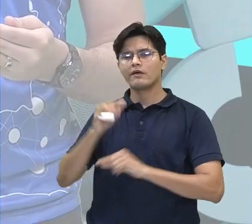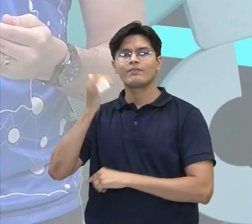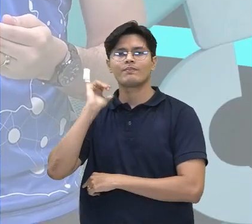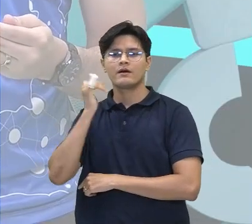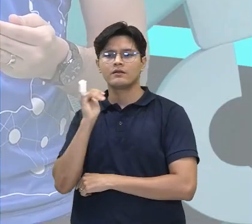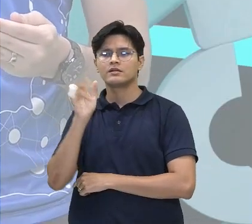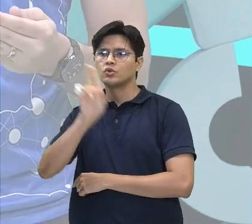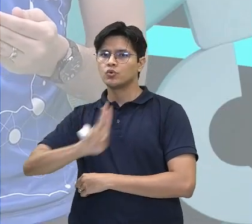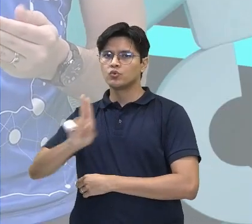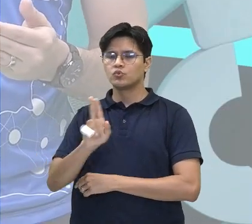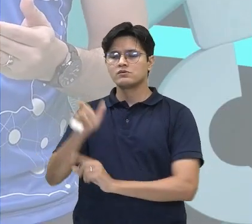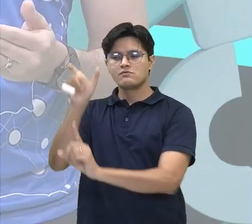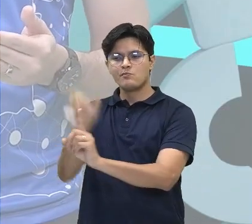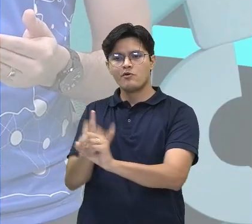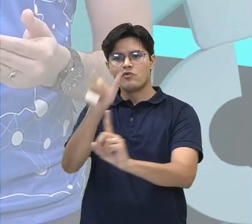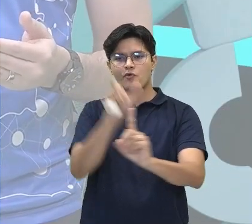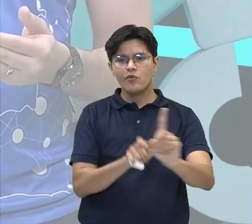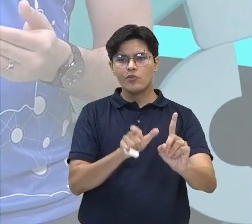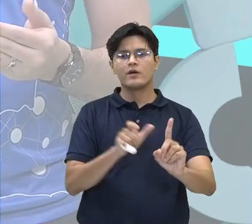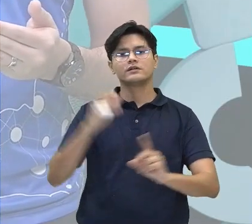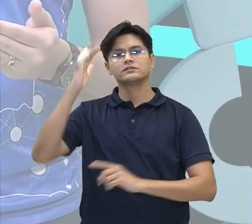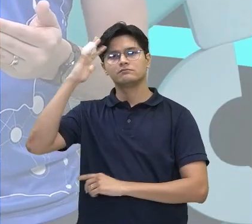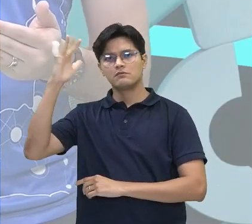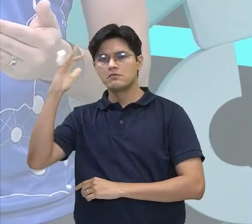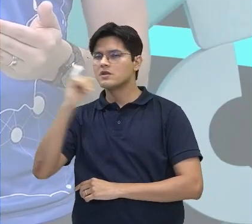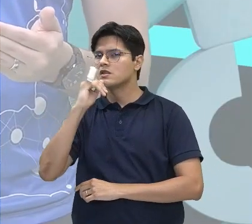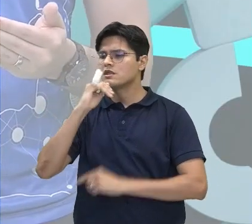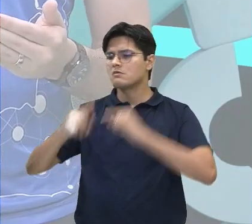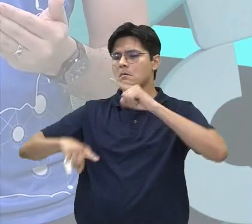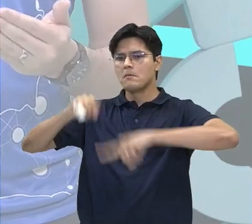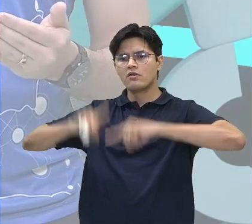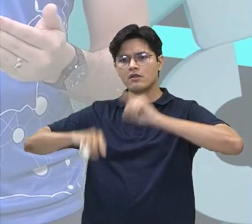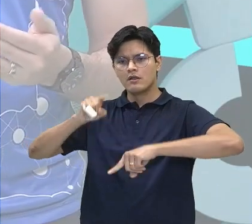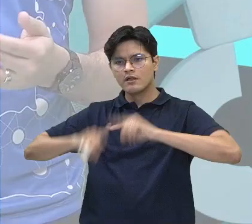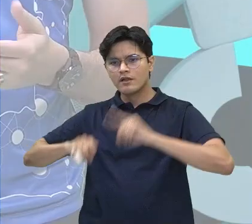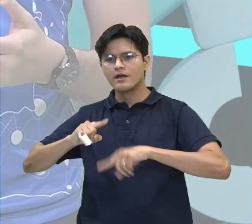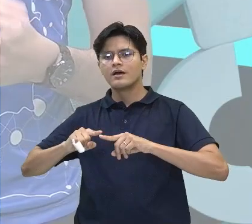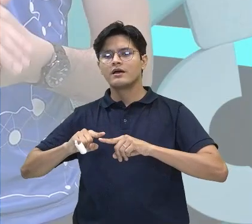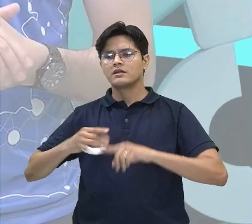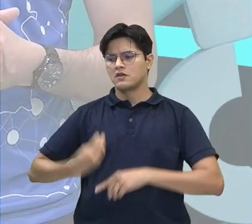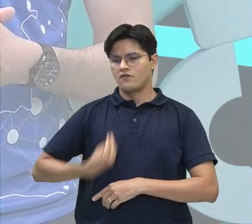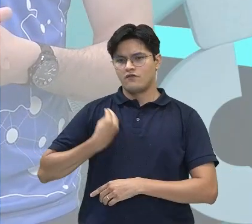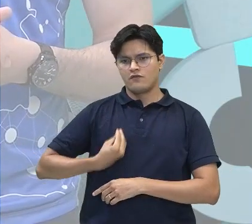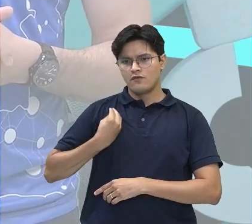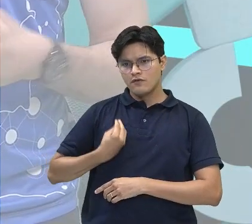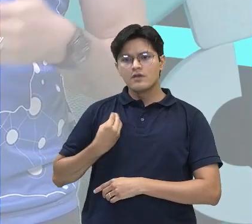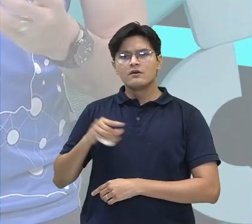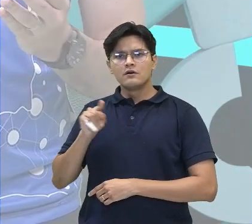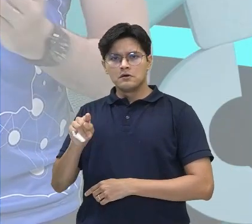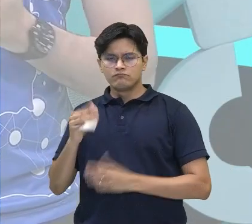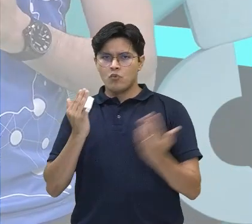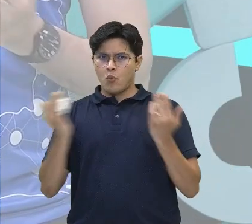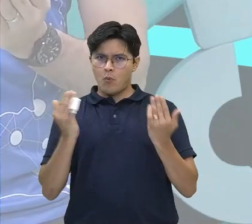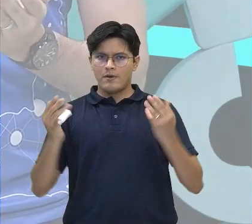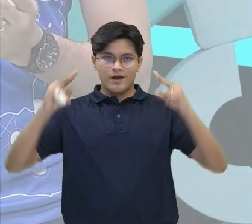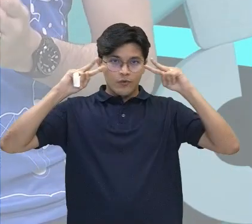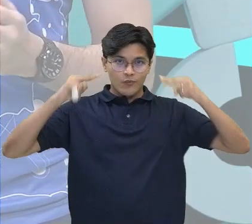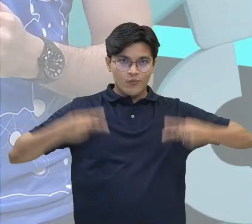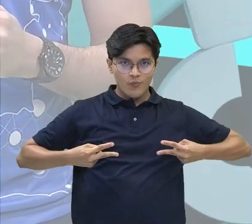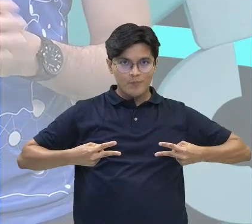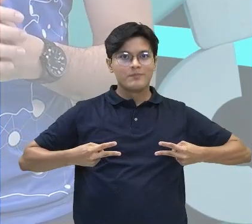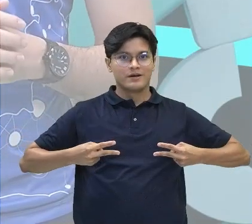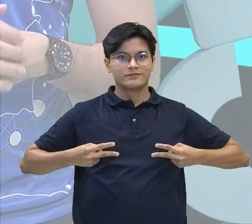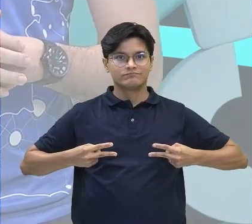que são seres inanimados que ganham vida, são personificados como se fossem humanos, e no final nós temos uma espécie